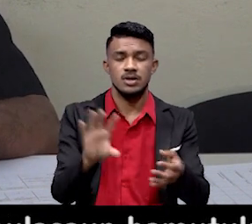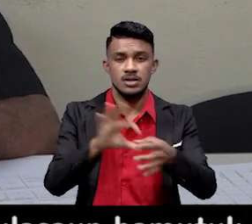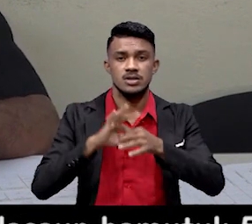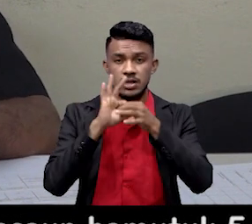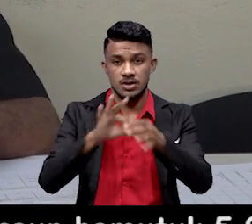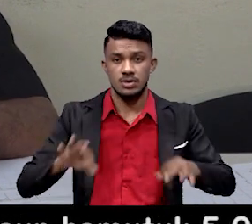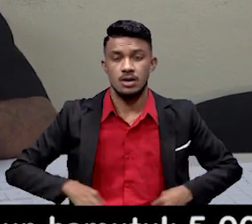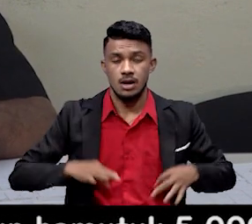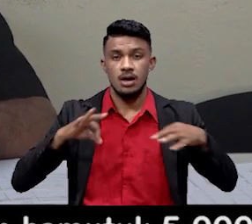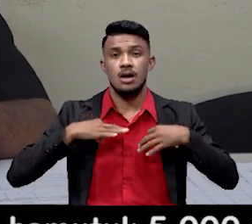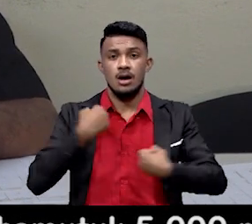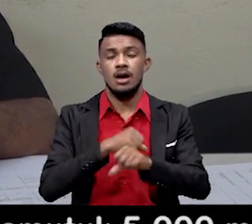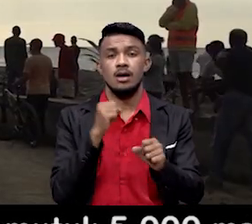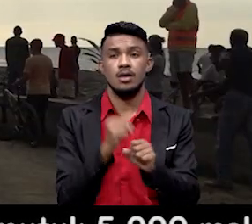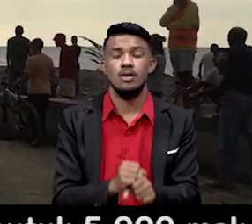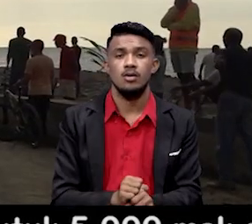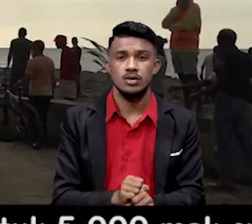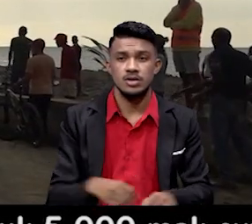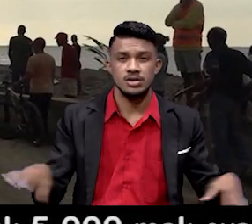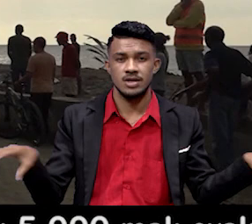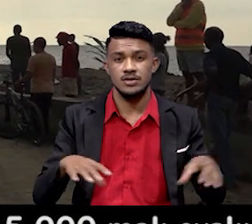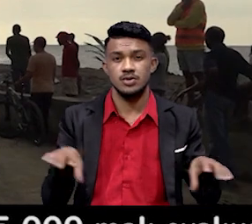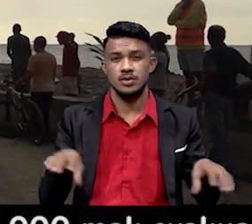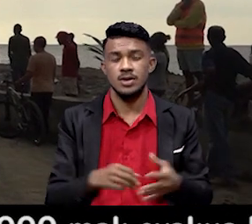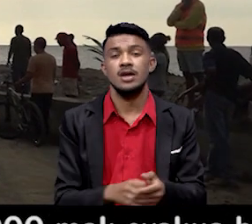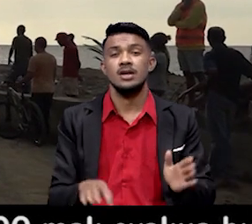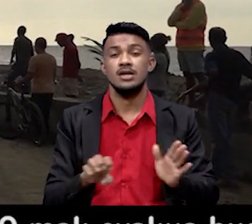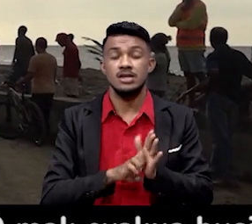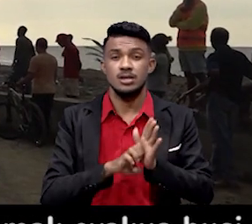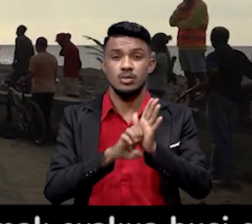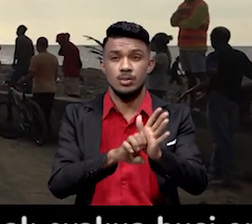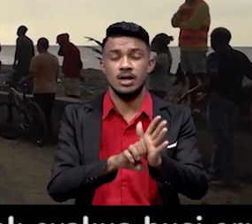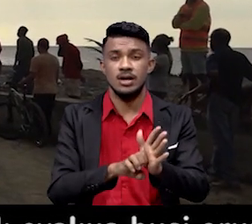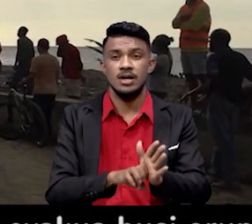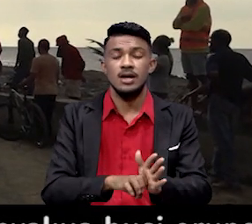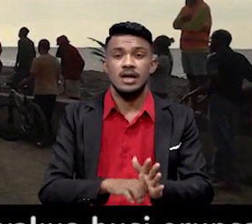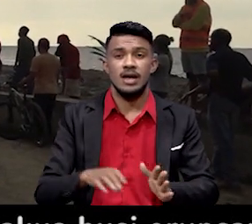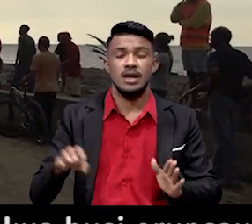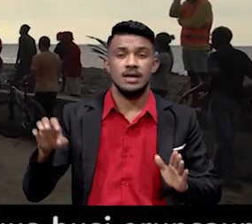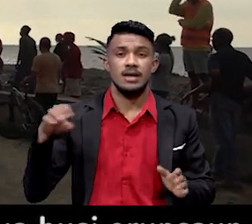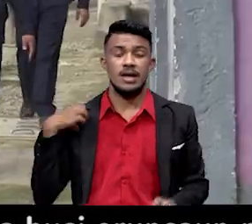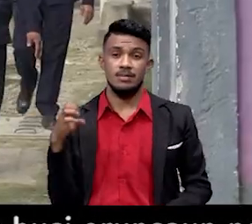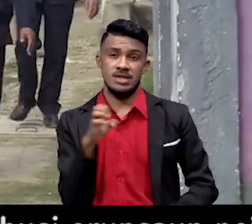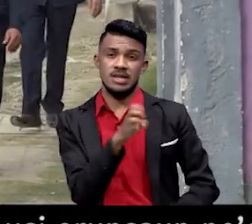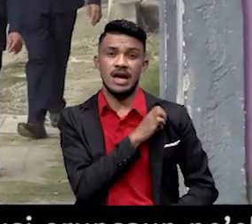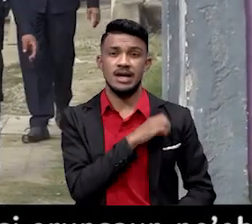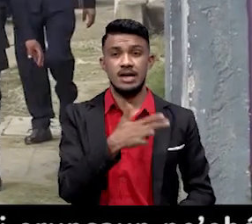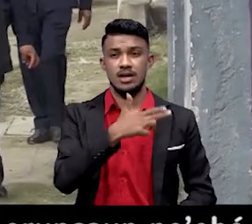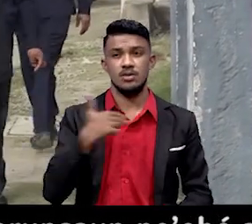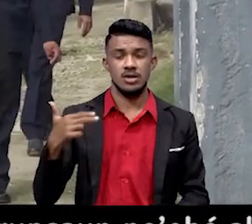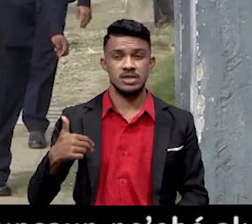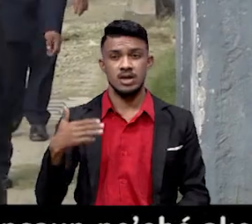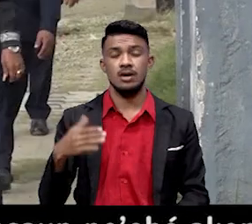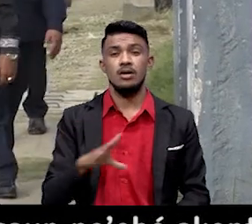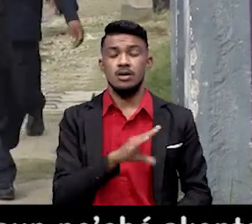nessa halo obra, ona. Halo obra, ona. Exemplo, maka ida embaixada Indonésia, né, a embaixada, portanto, Japão